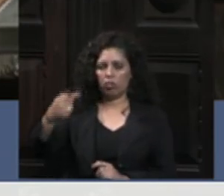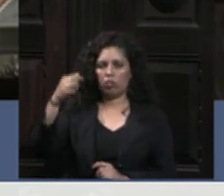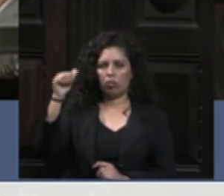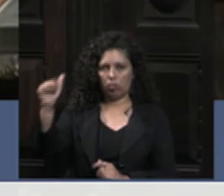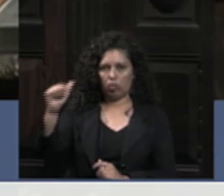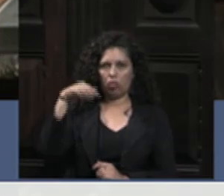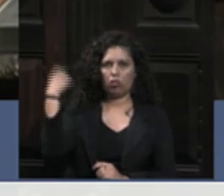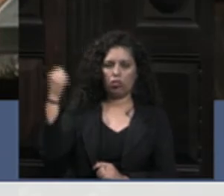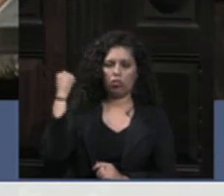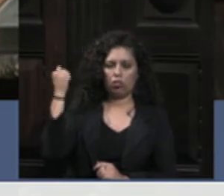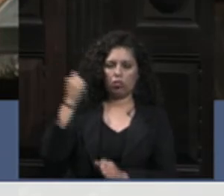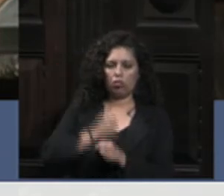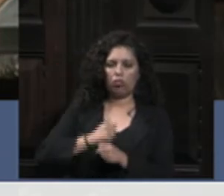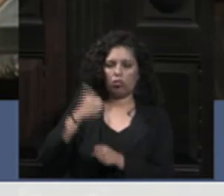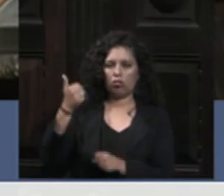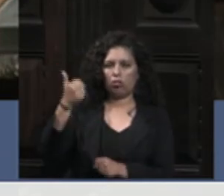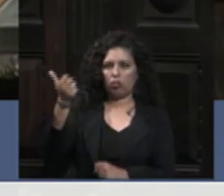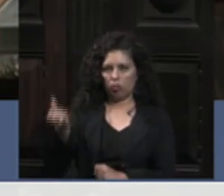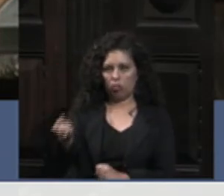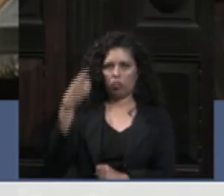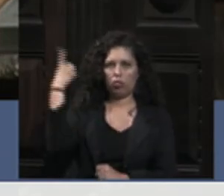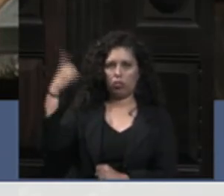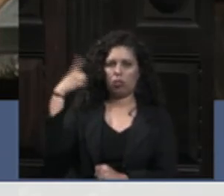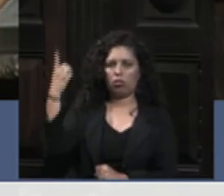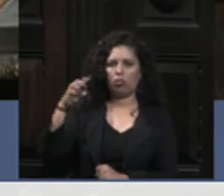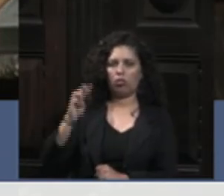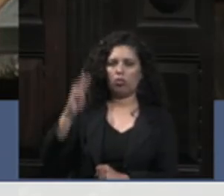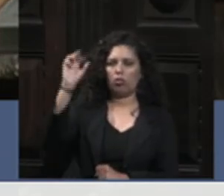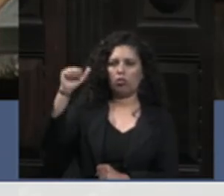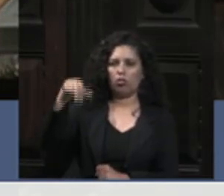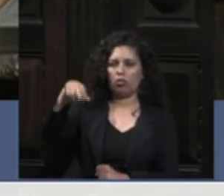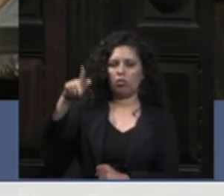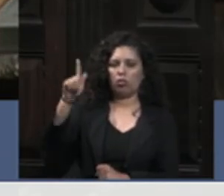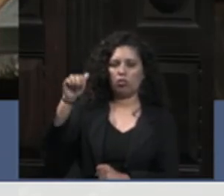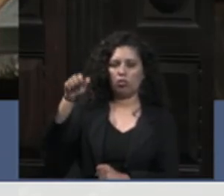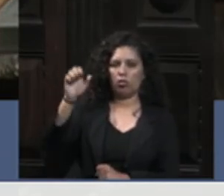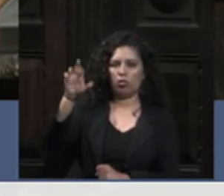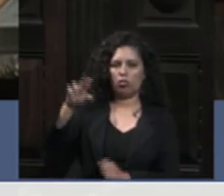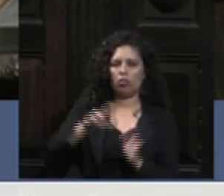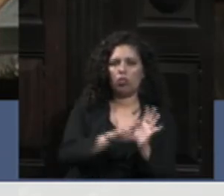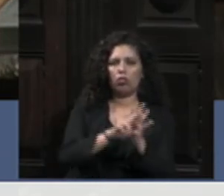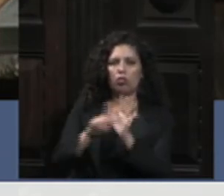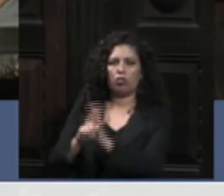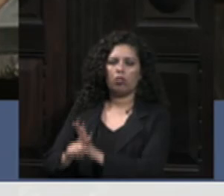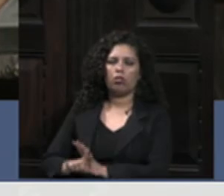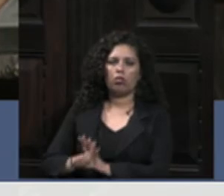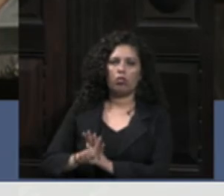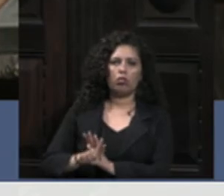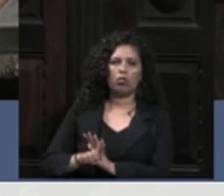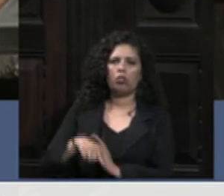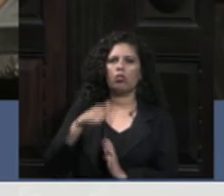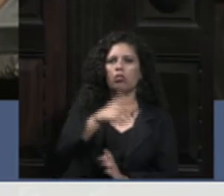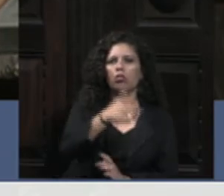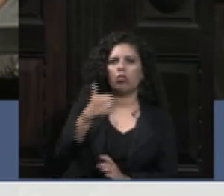1427-A, 2016, de autoria do deputado Wagner Montes. Projeto de Lei número